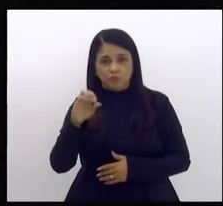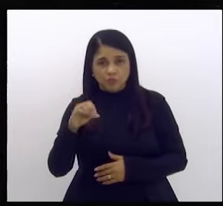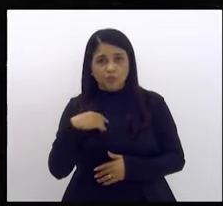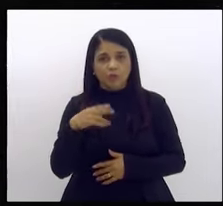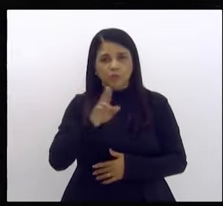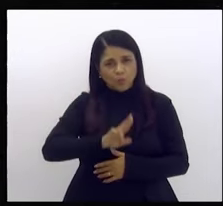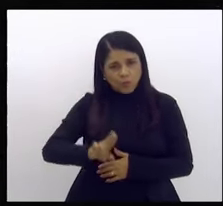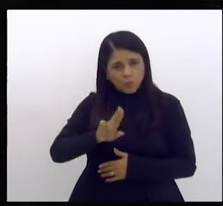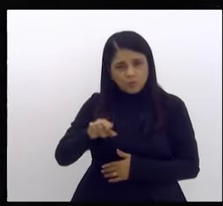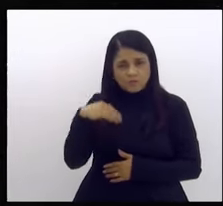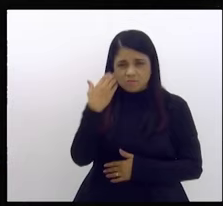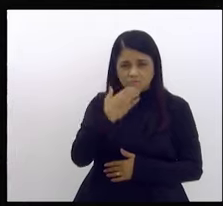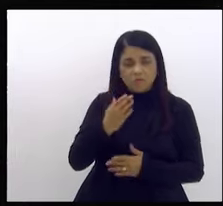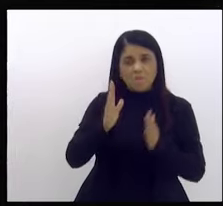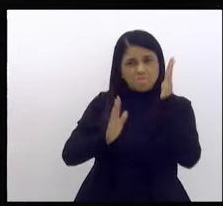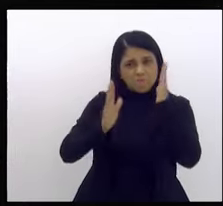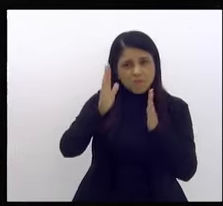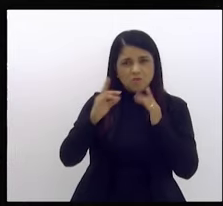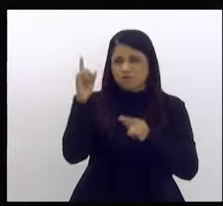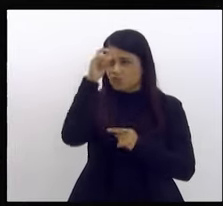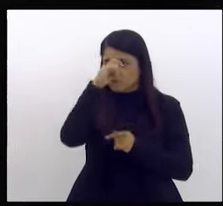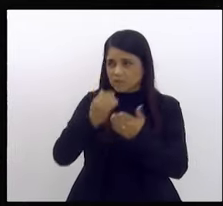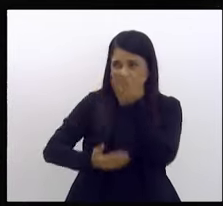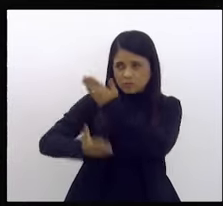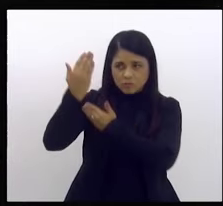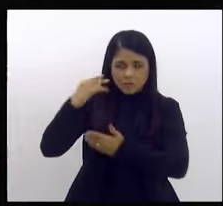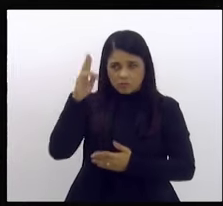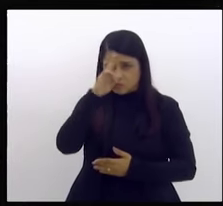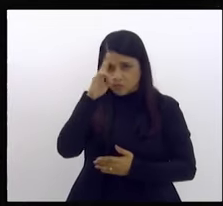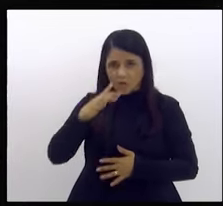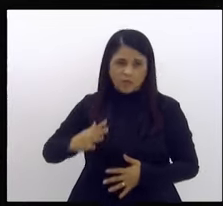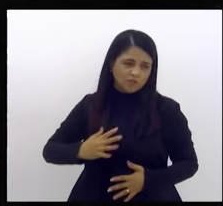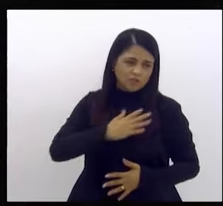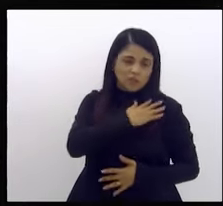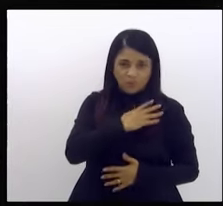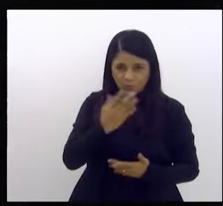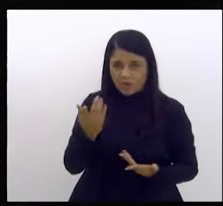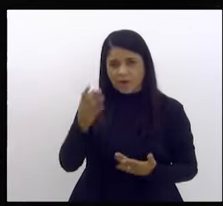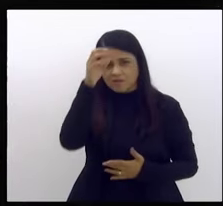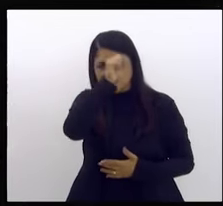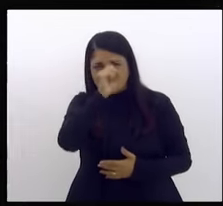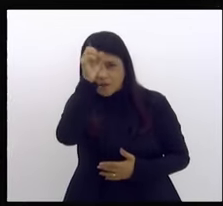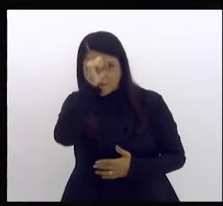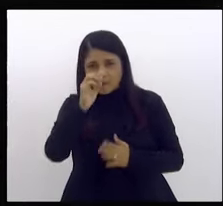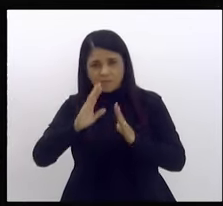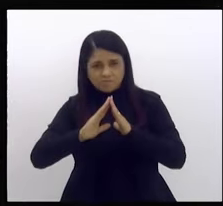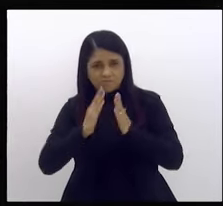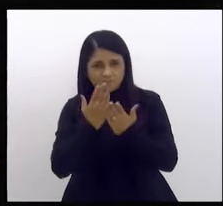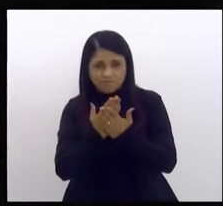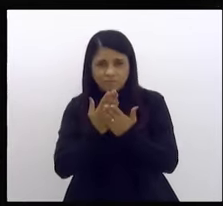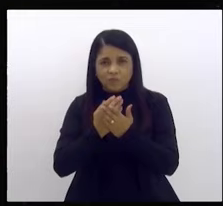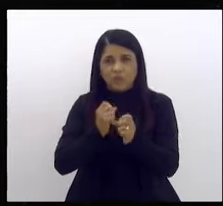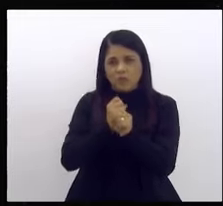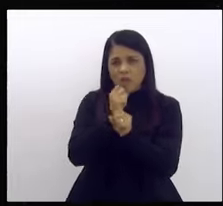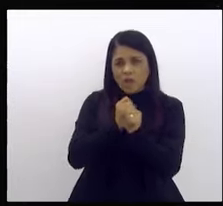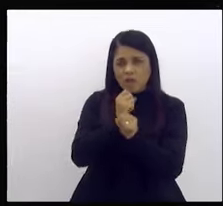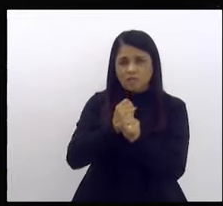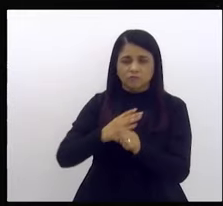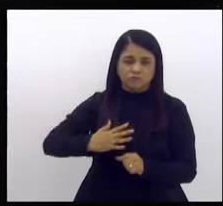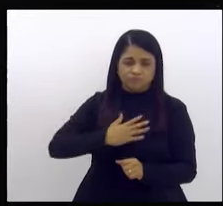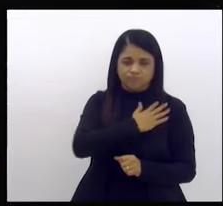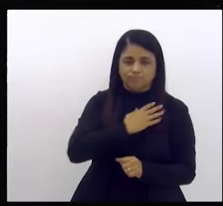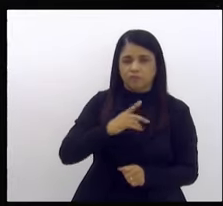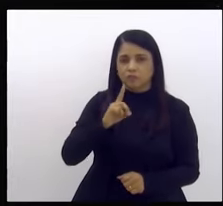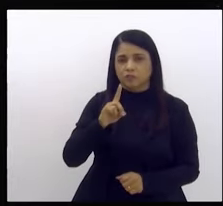específicos e difíceis da nossa história, como, a exemplo, a própria ditadura, a gente aprende na escola sobre os anos da ditadura a partir